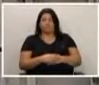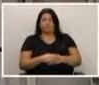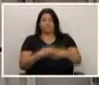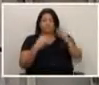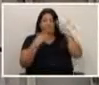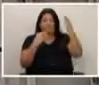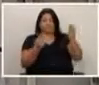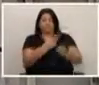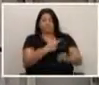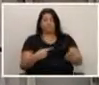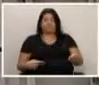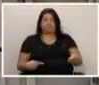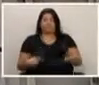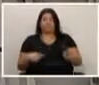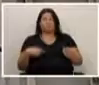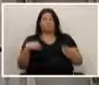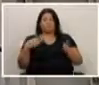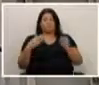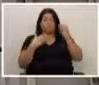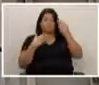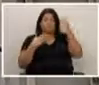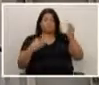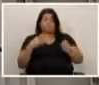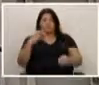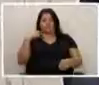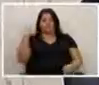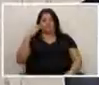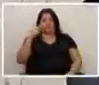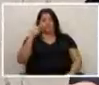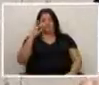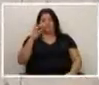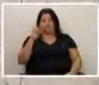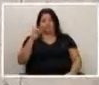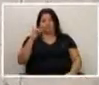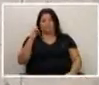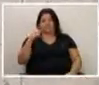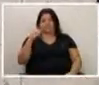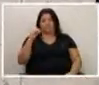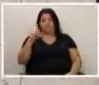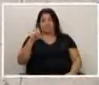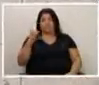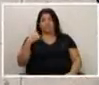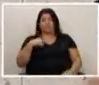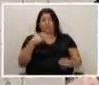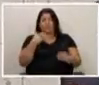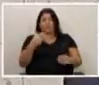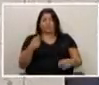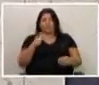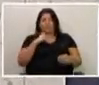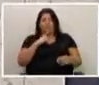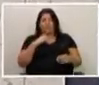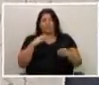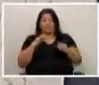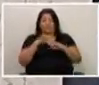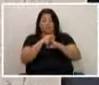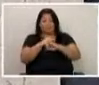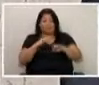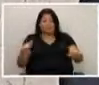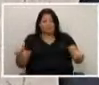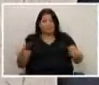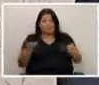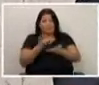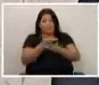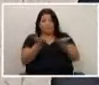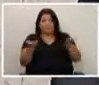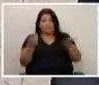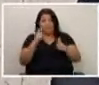Obrigado, senhor presidente. Obrigado, vereador Roberto Tripoli. Senhores, eu pedi esse tempo simplesmente para trazer aqui um conhecimento de todos